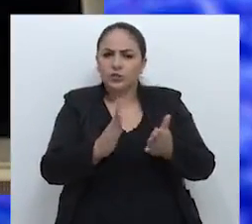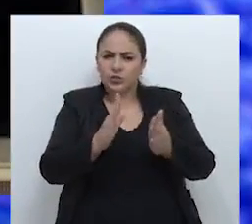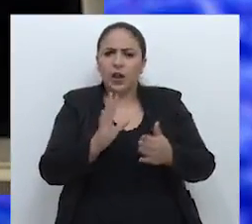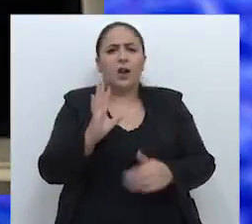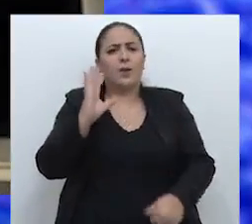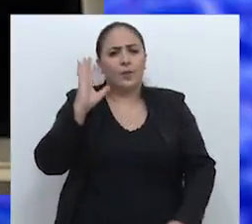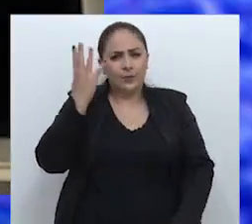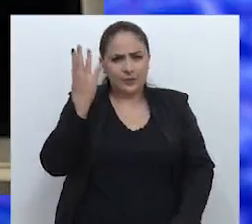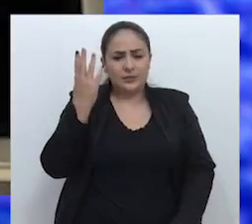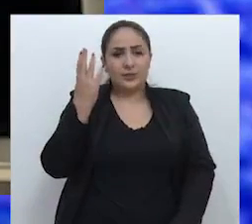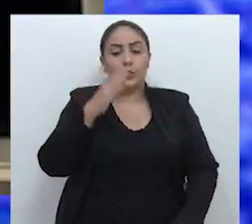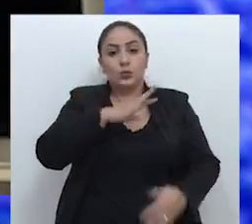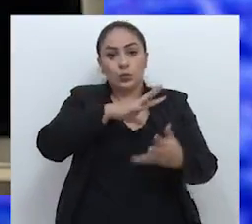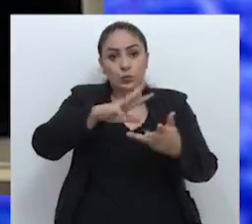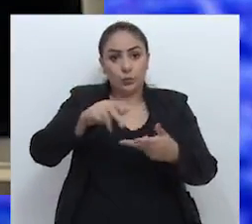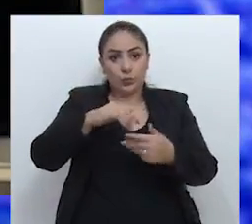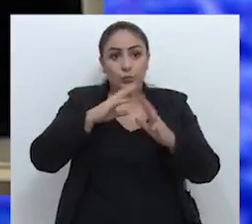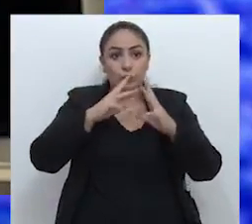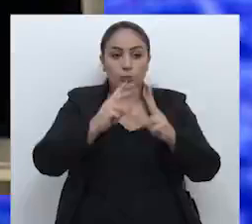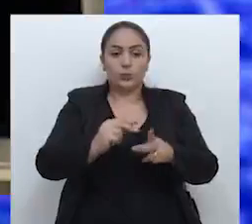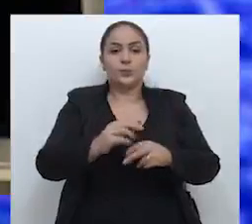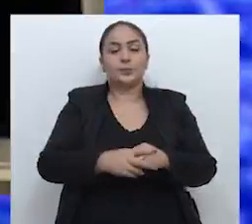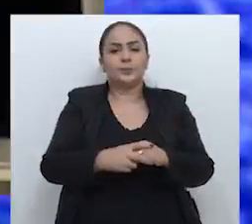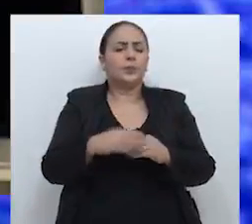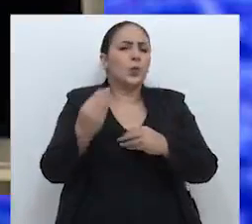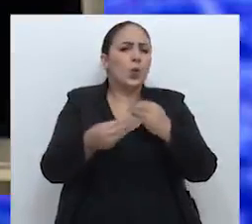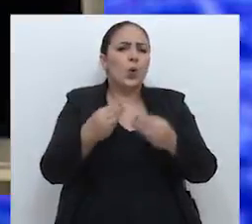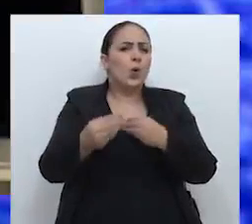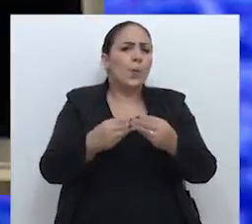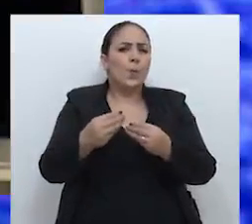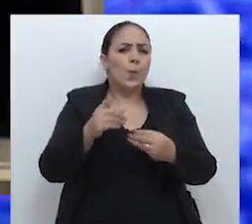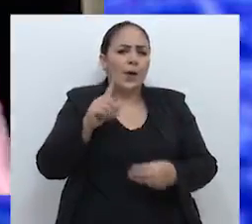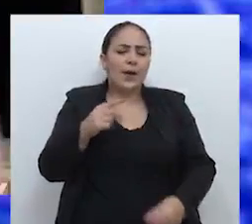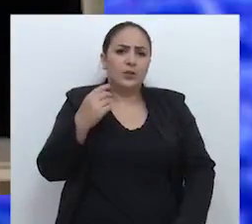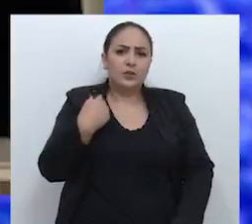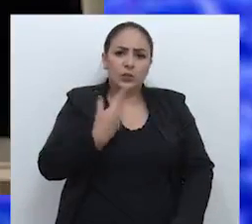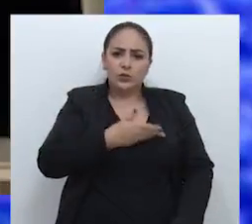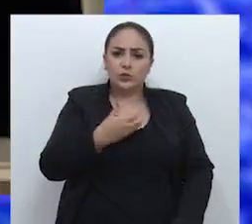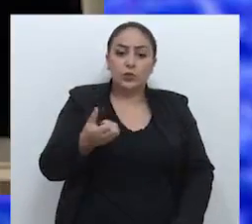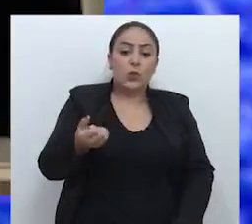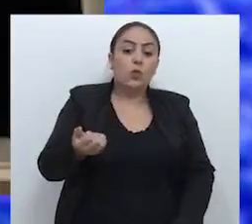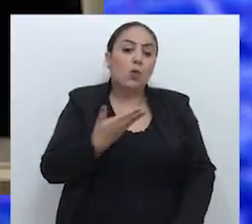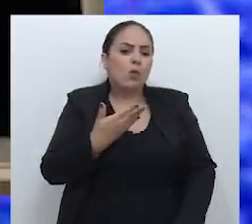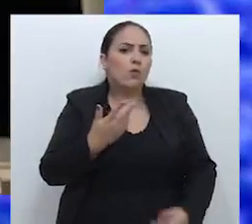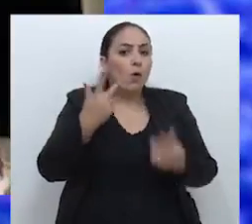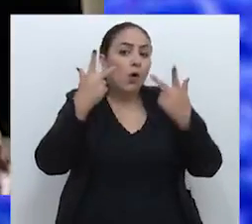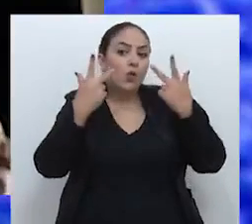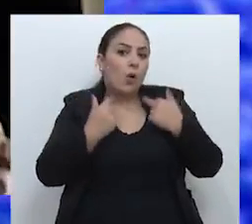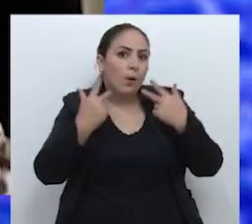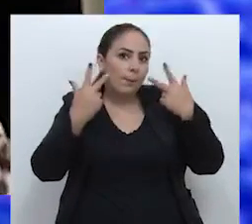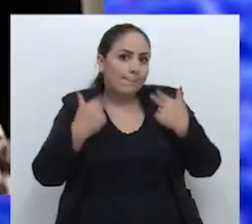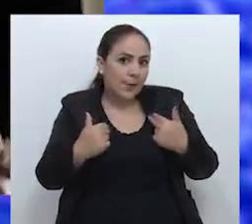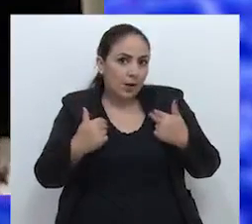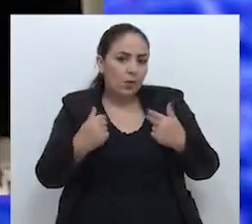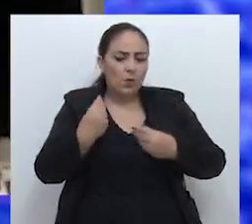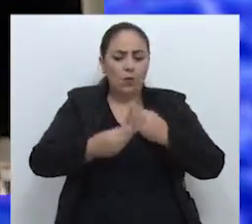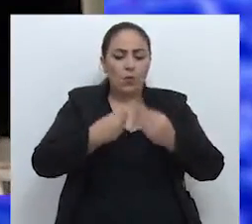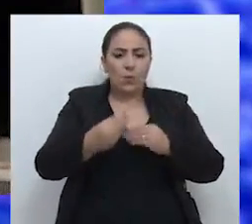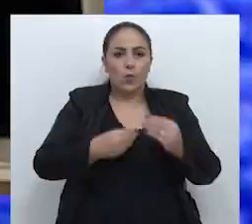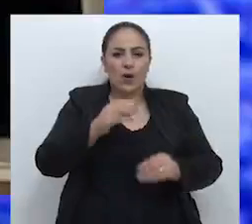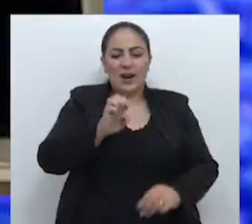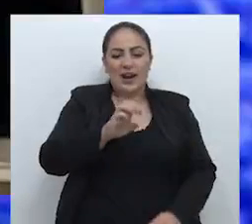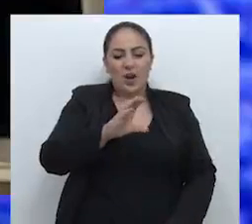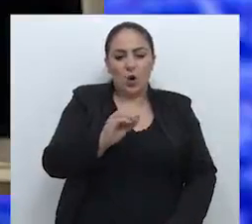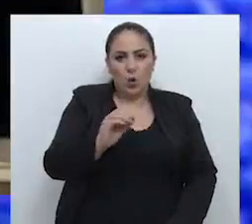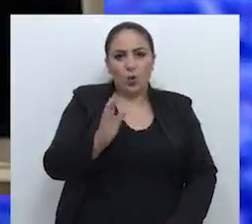já estava acontecendo no mundo todo. Como será esse nosso novo normal? De que forma o